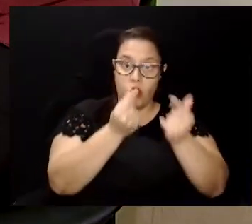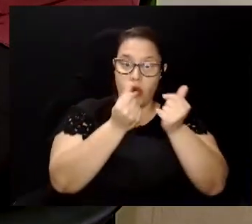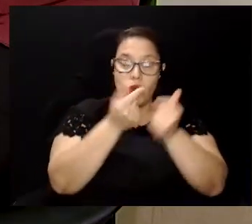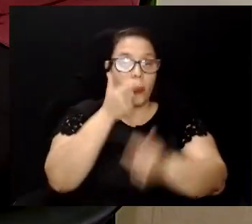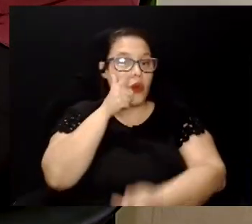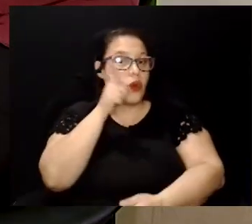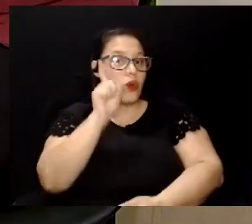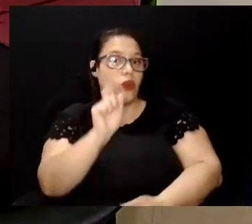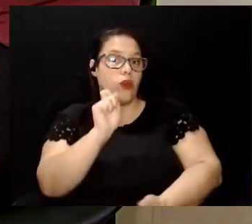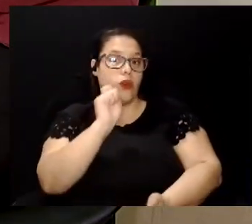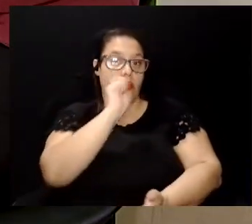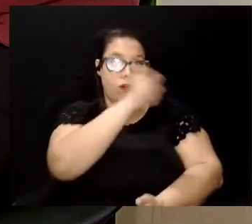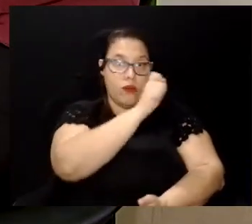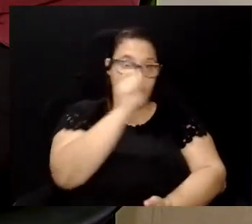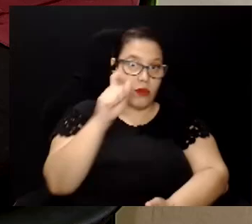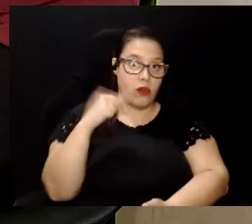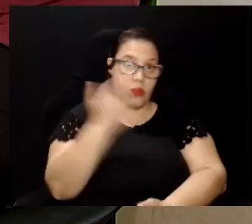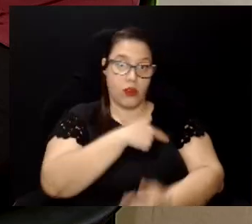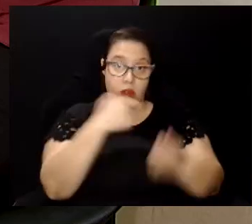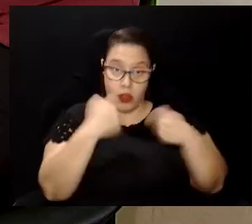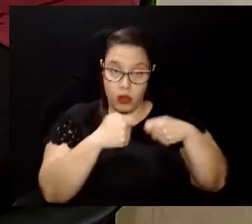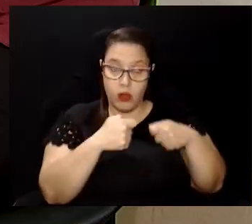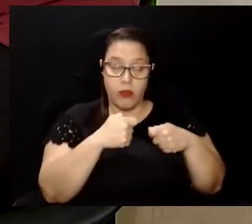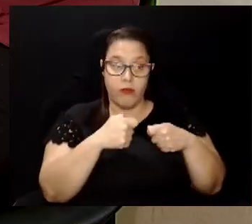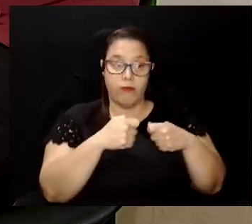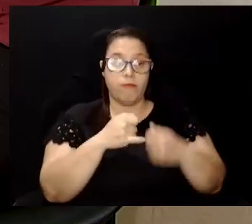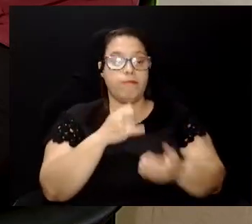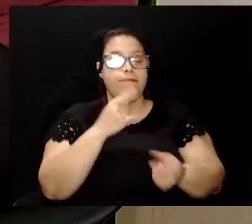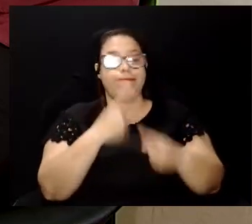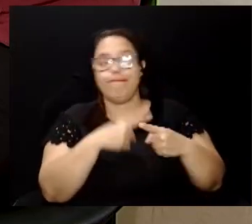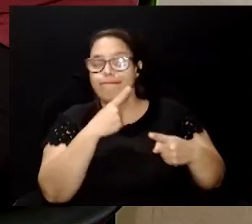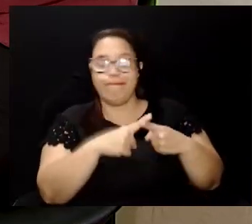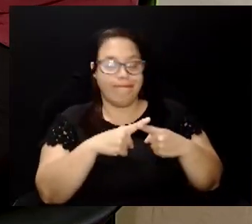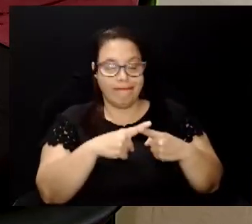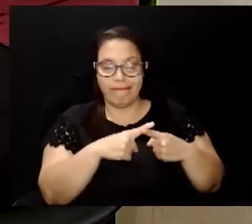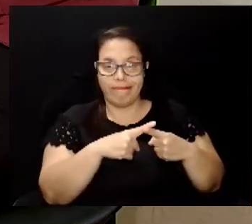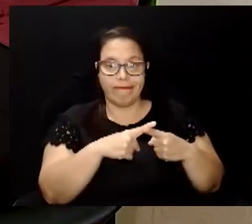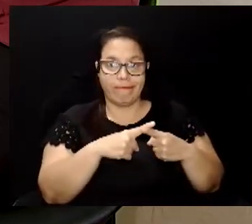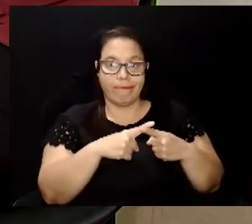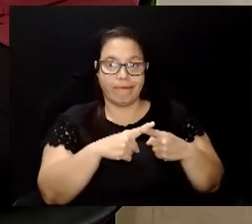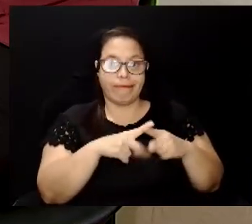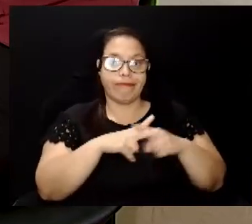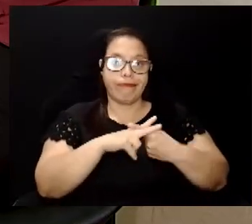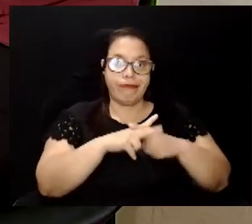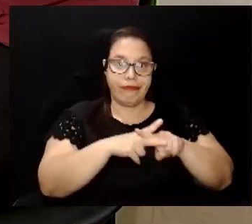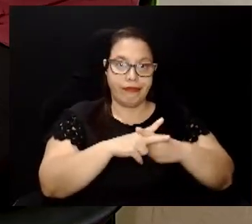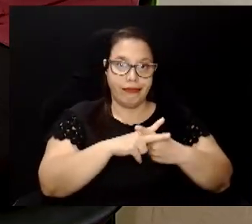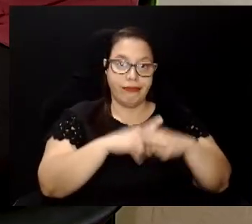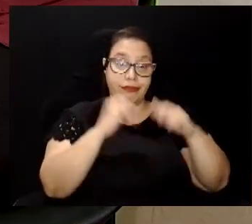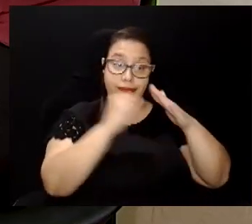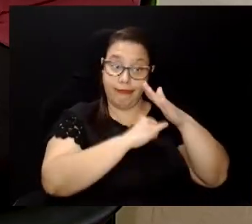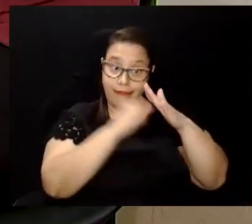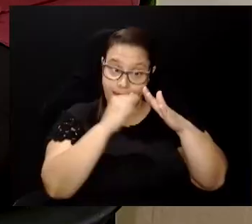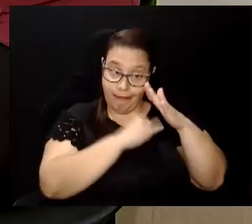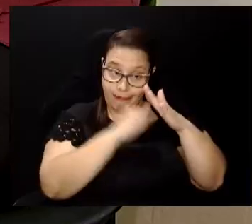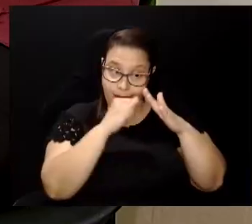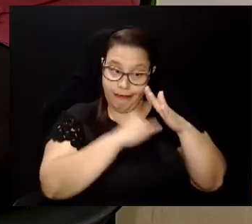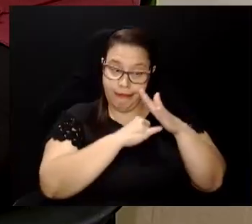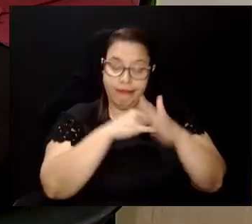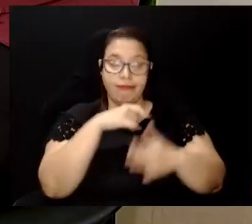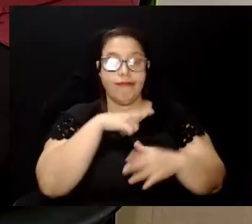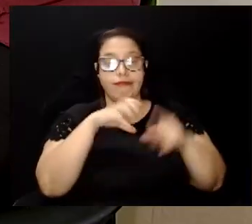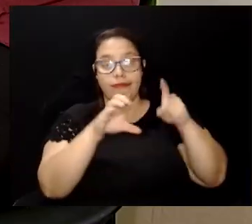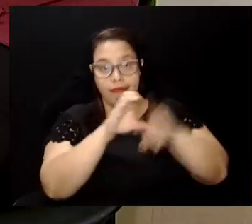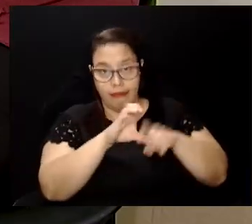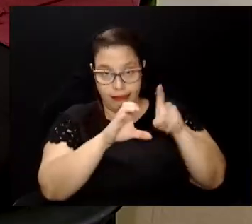nossas necessidades. Porque a manutenção da instituição, a gente depende dessas doações para